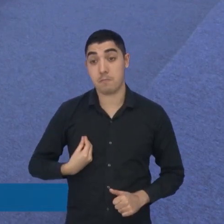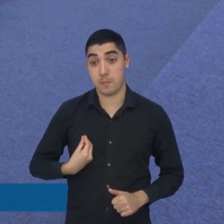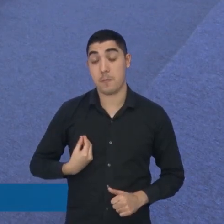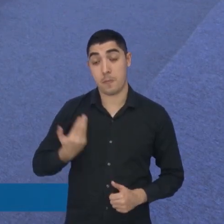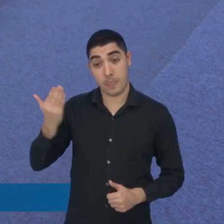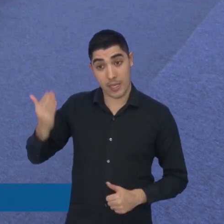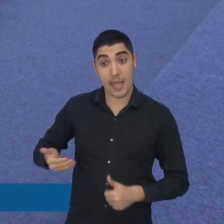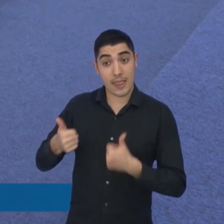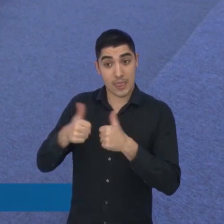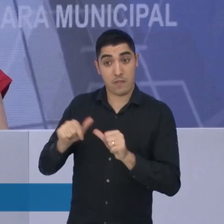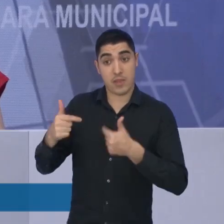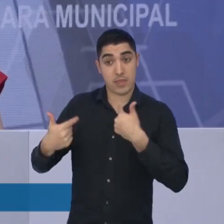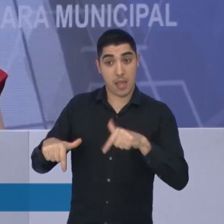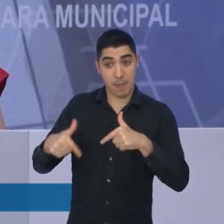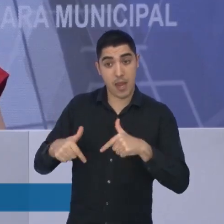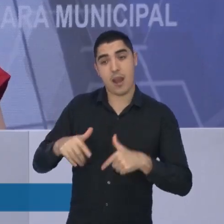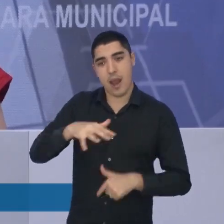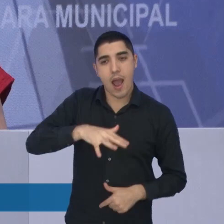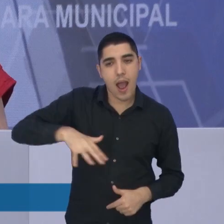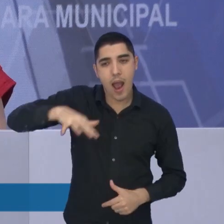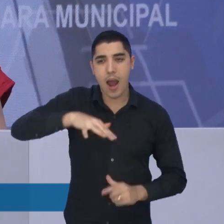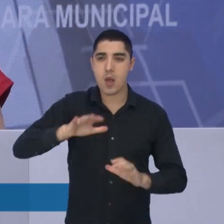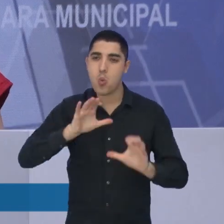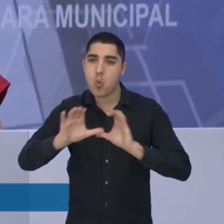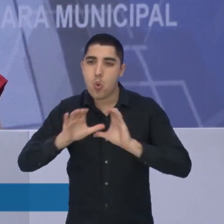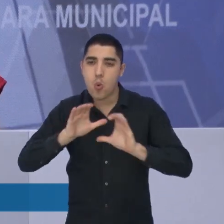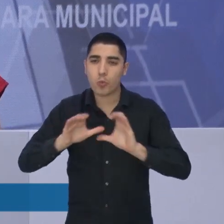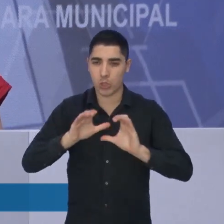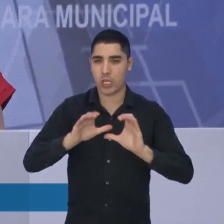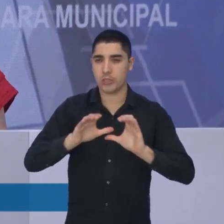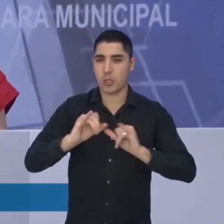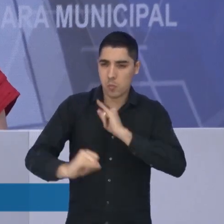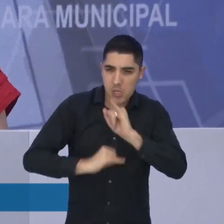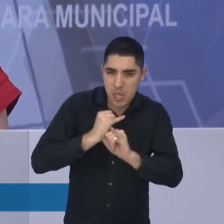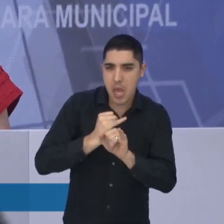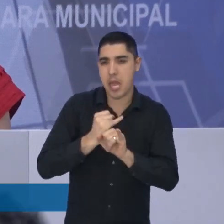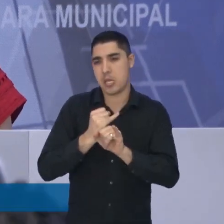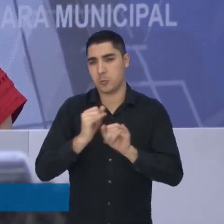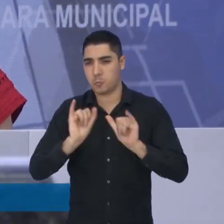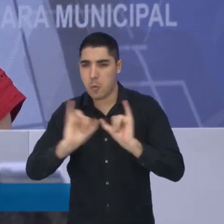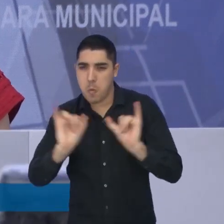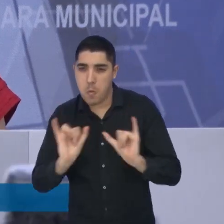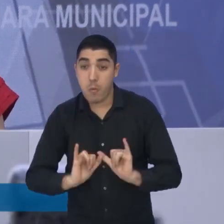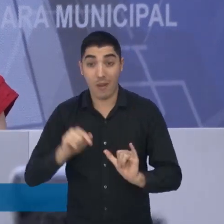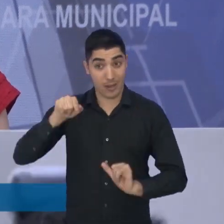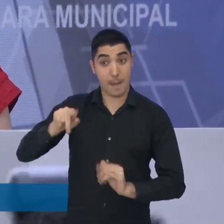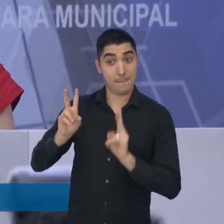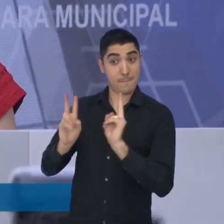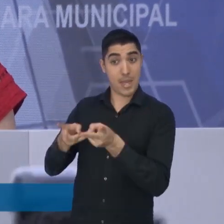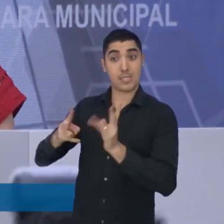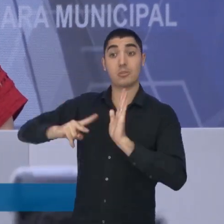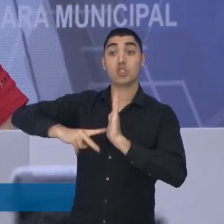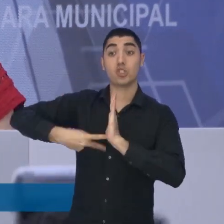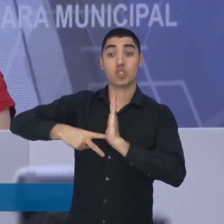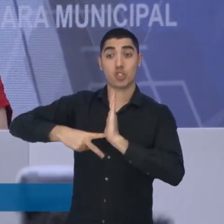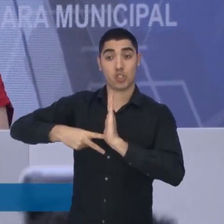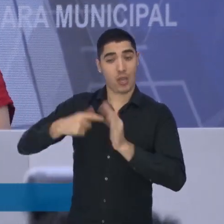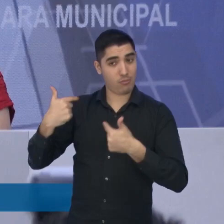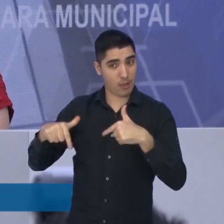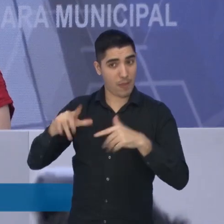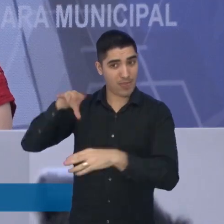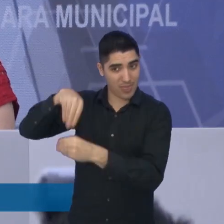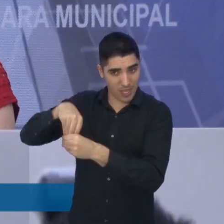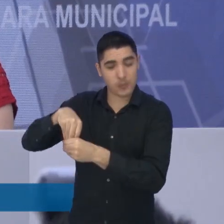de comunicação do sindicato, contribuiu para a diversificação e modernização